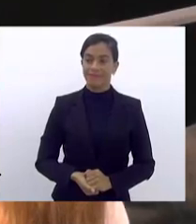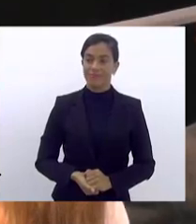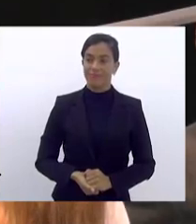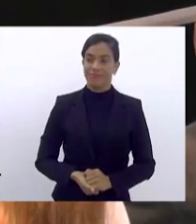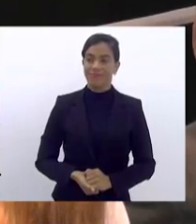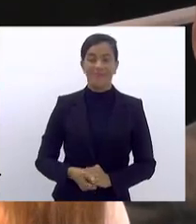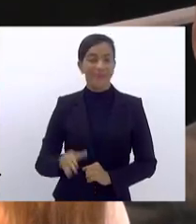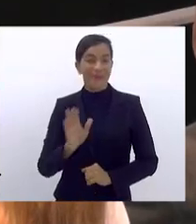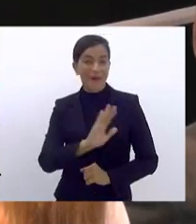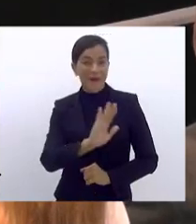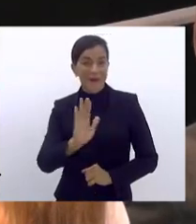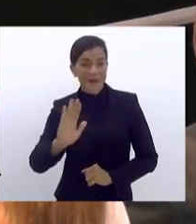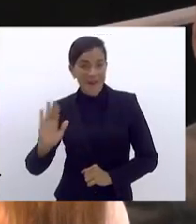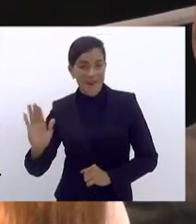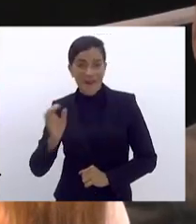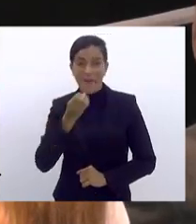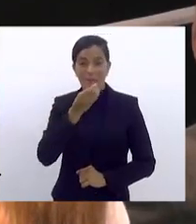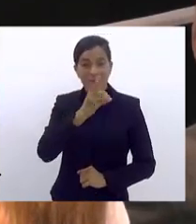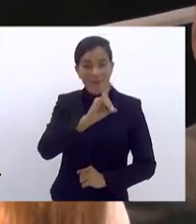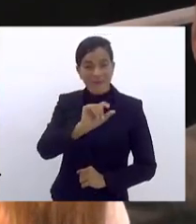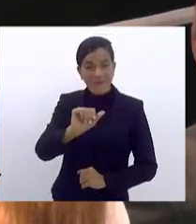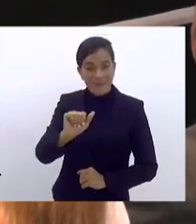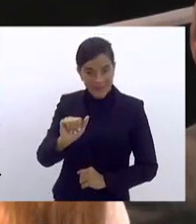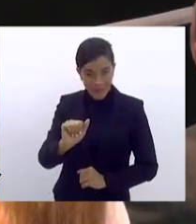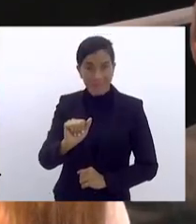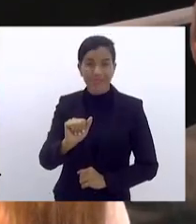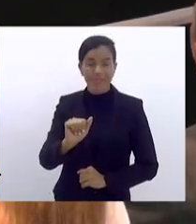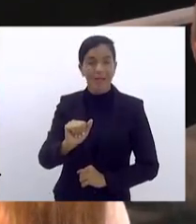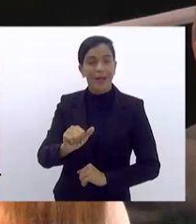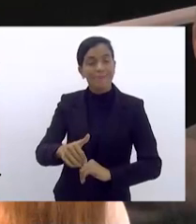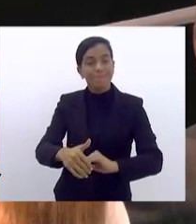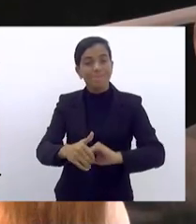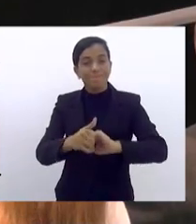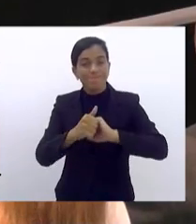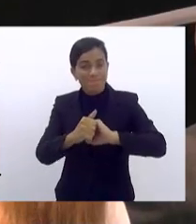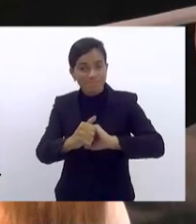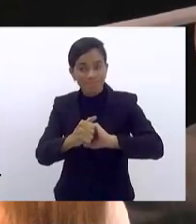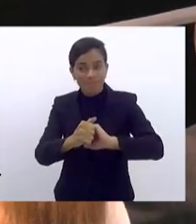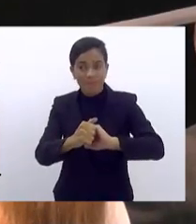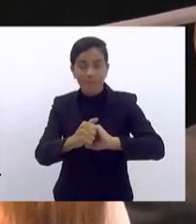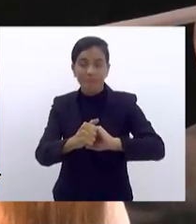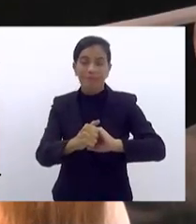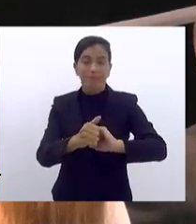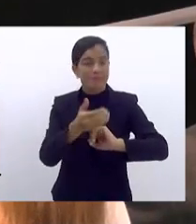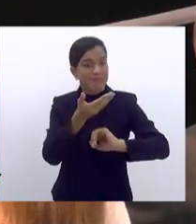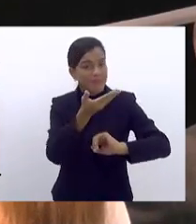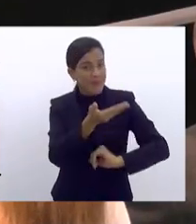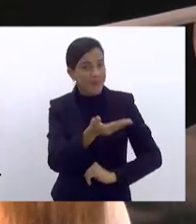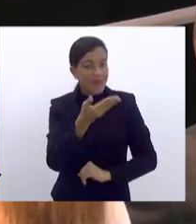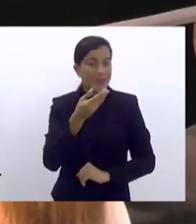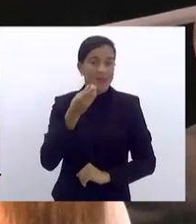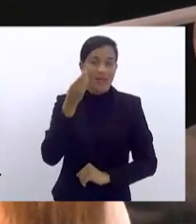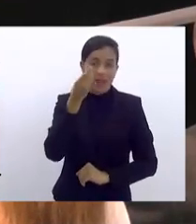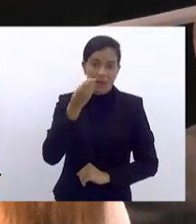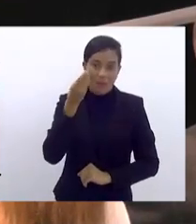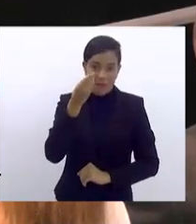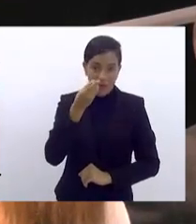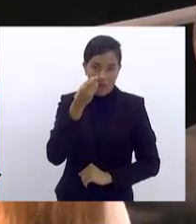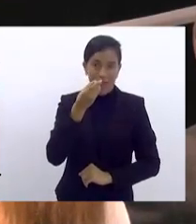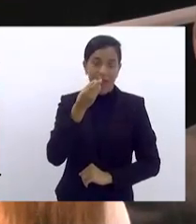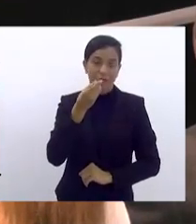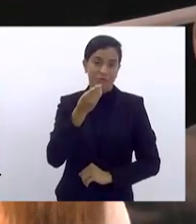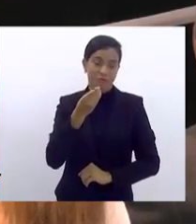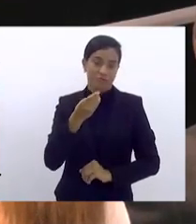Olá bom dia a todas e todos gostaria de cumprimentar nobre deputado que preside